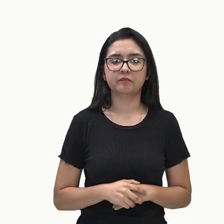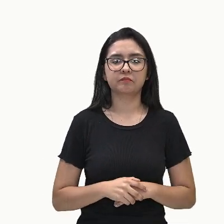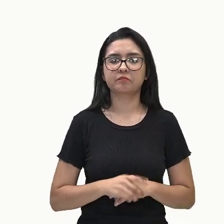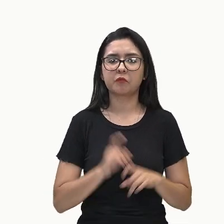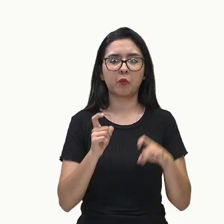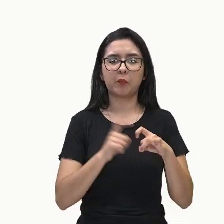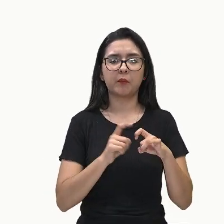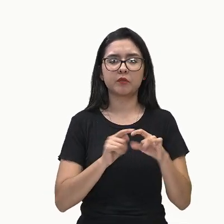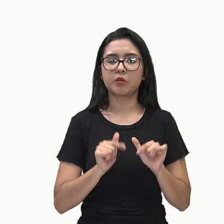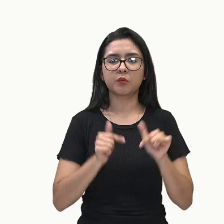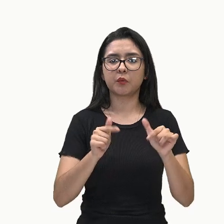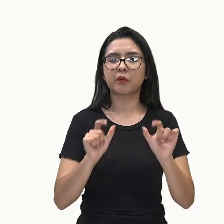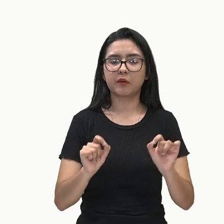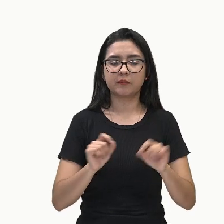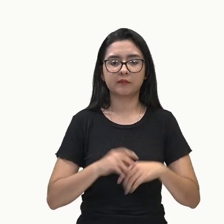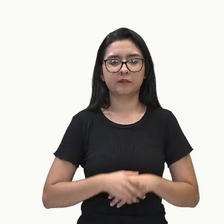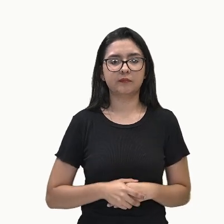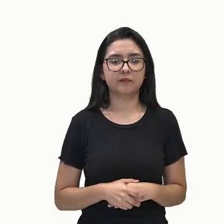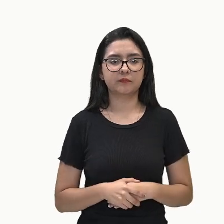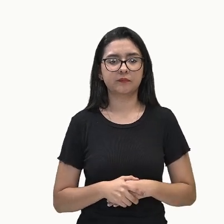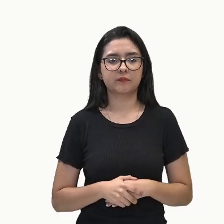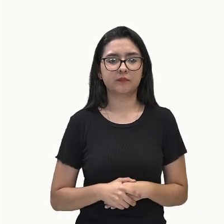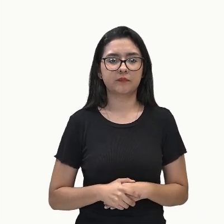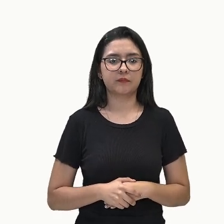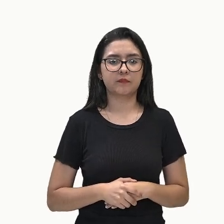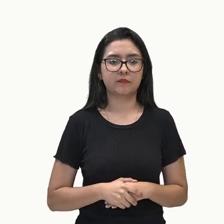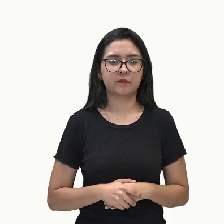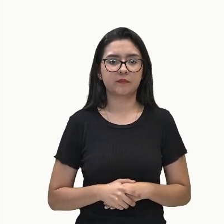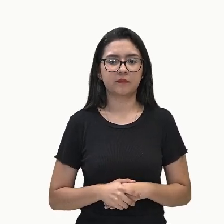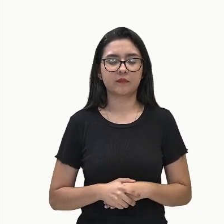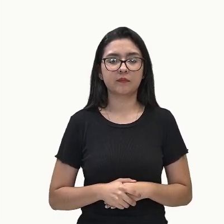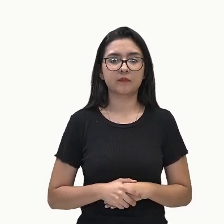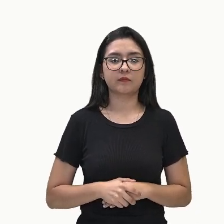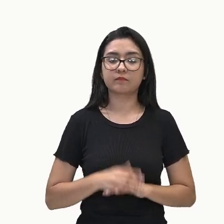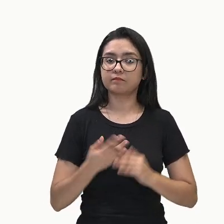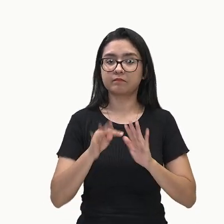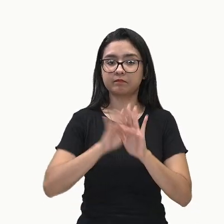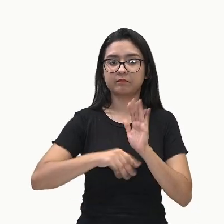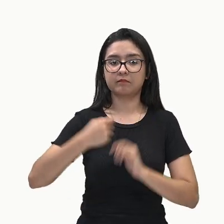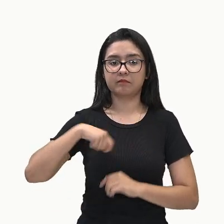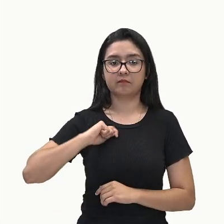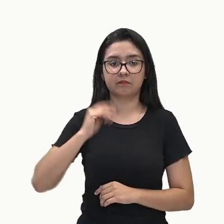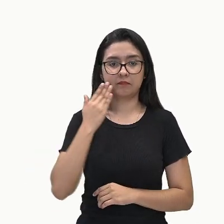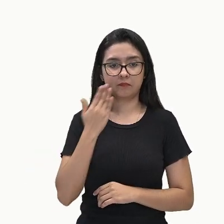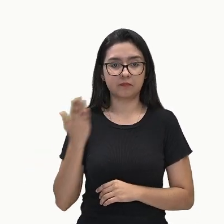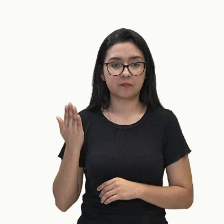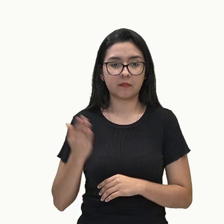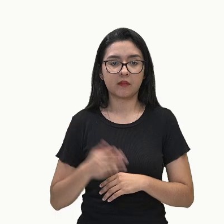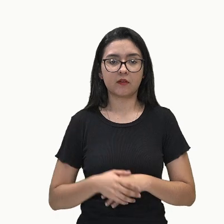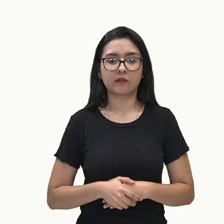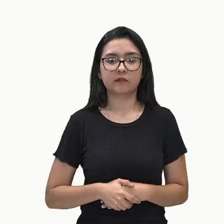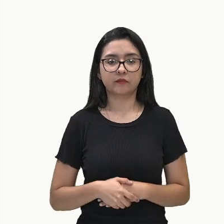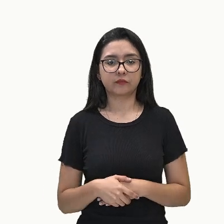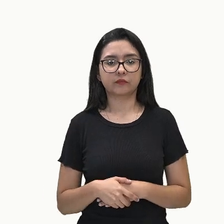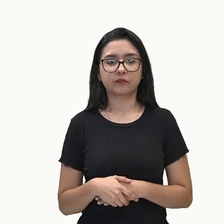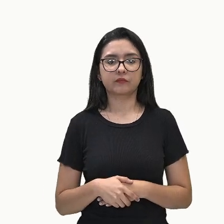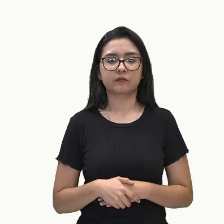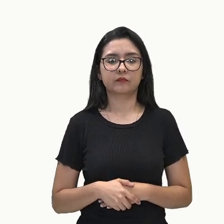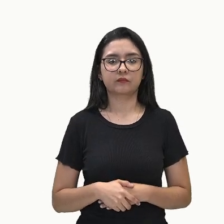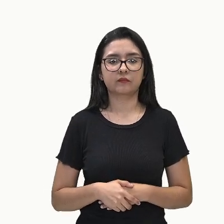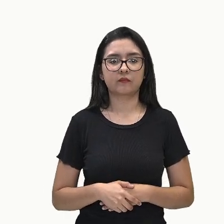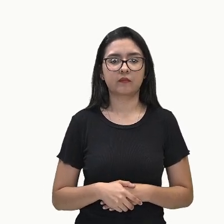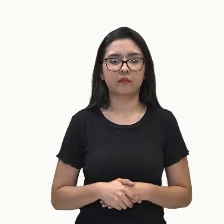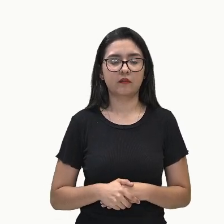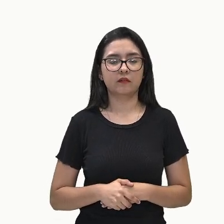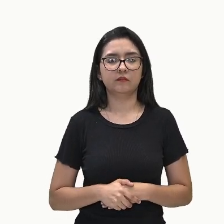o médico? Que hace um médico? Então, a persona a la que vas quando tienes problemas de